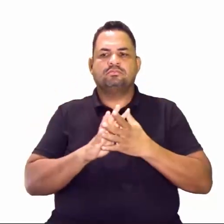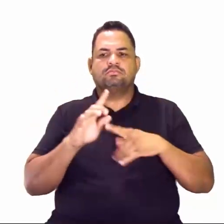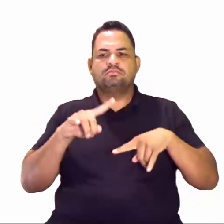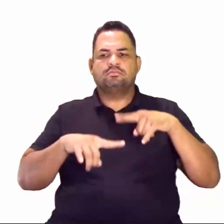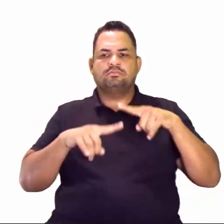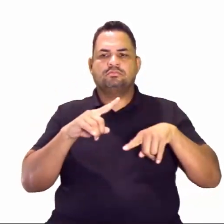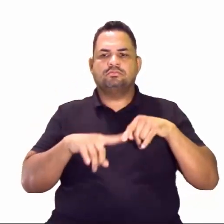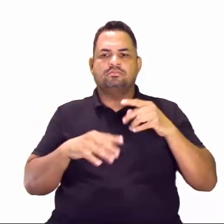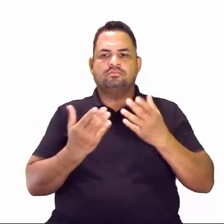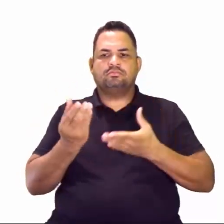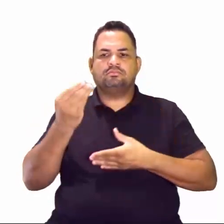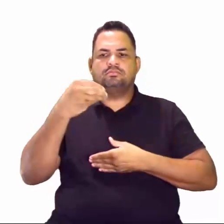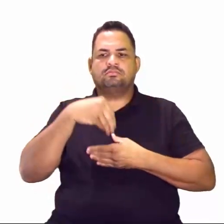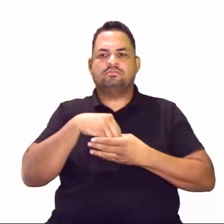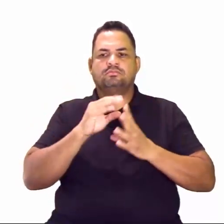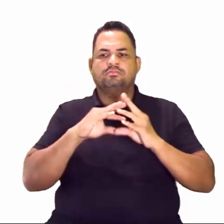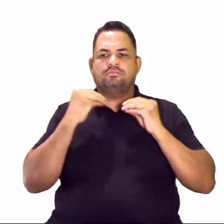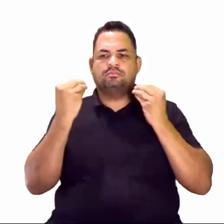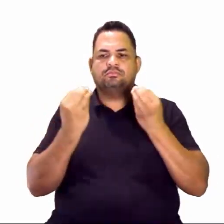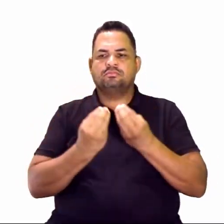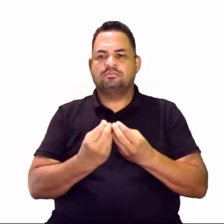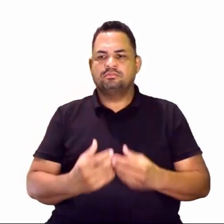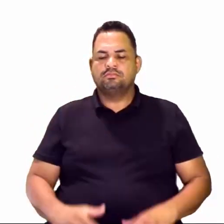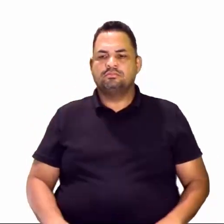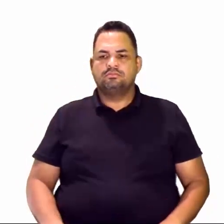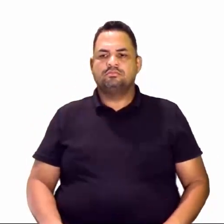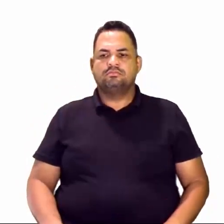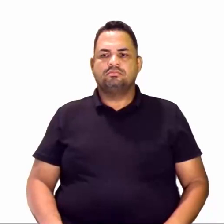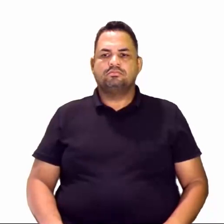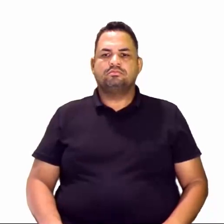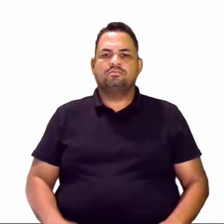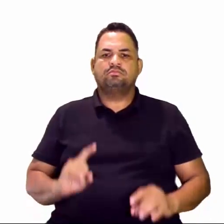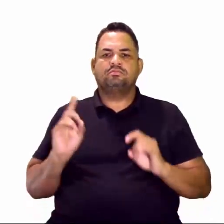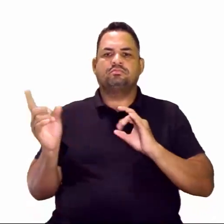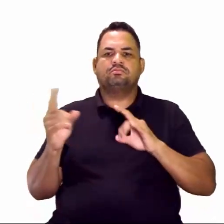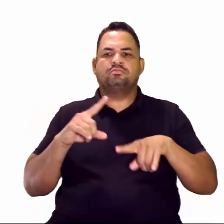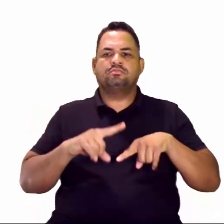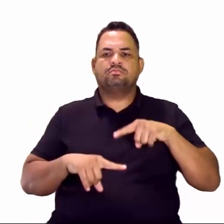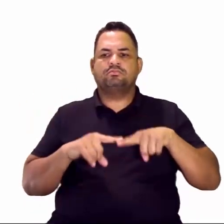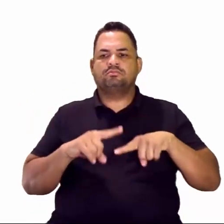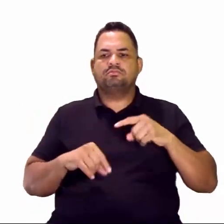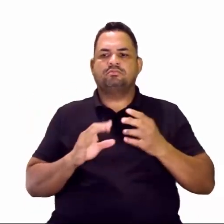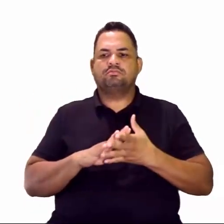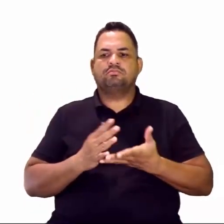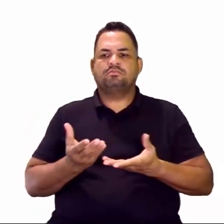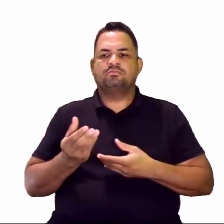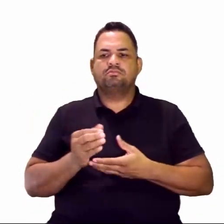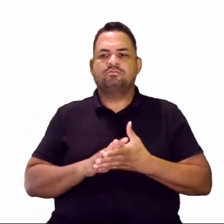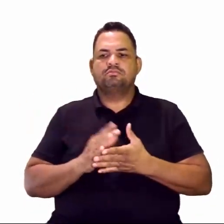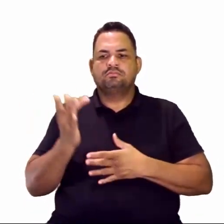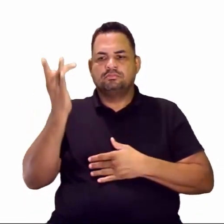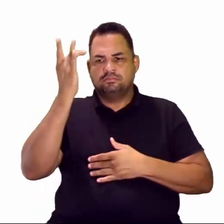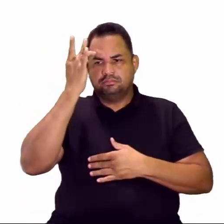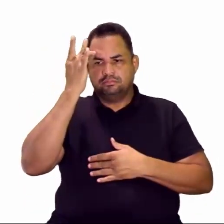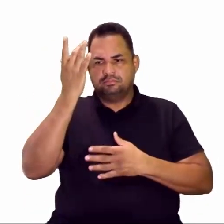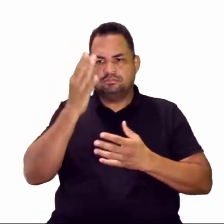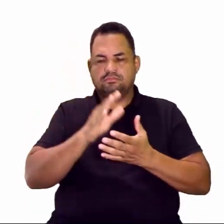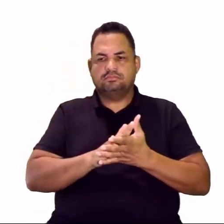para cada elemento químico na substância, isto é, para cada elemento químico que compõe a